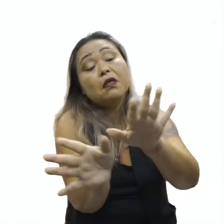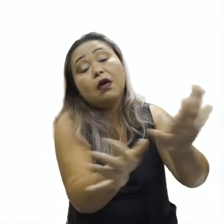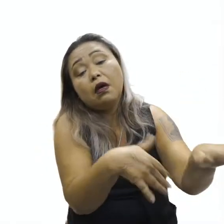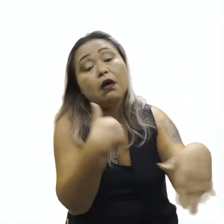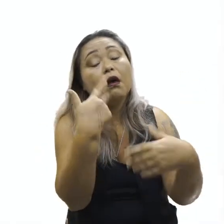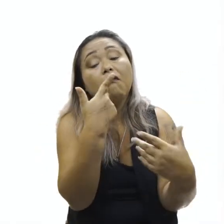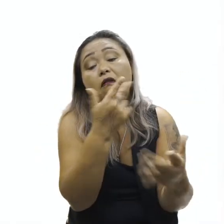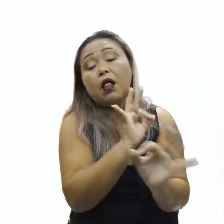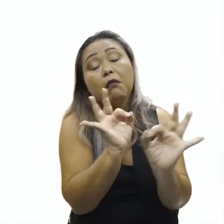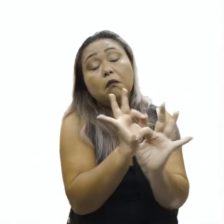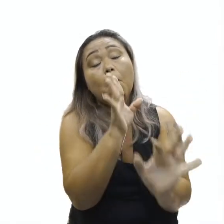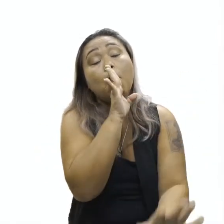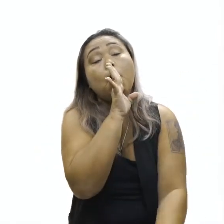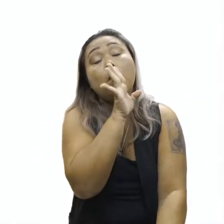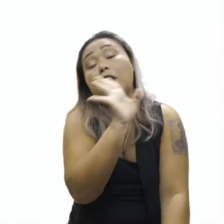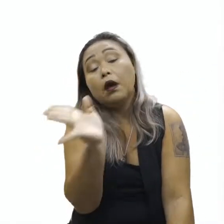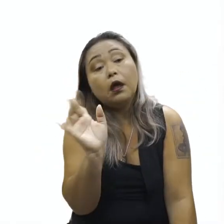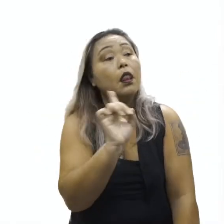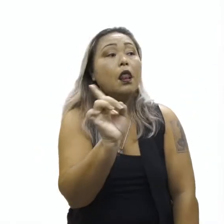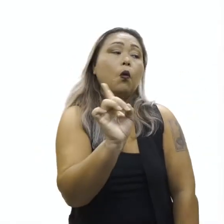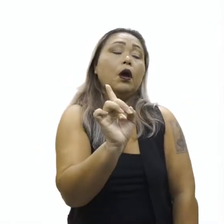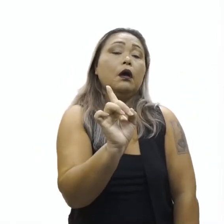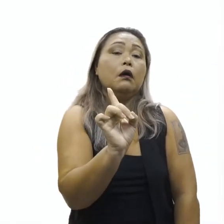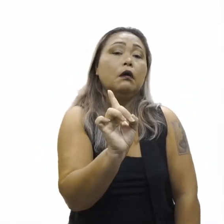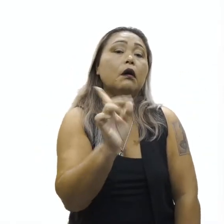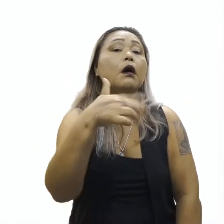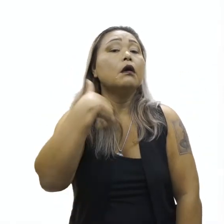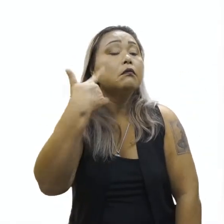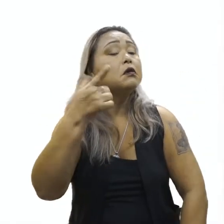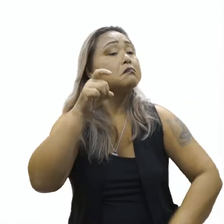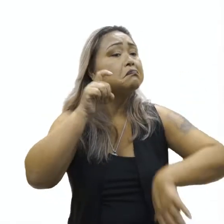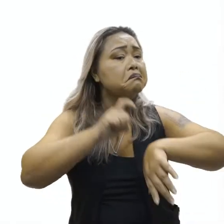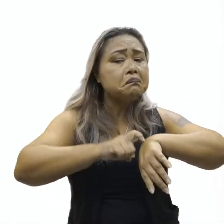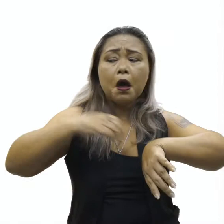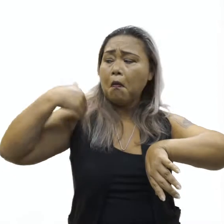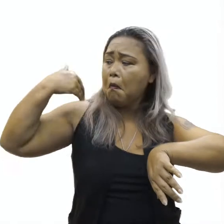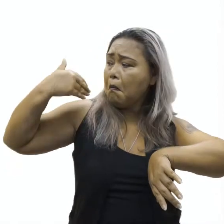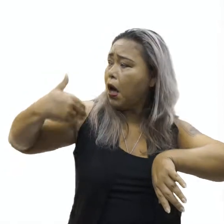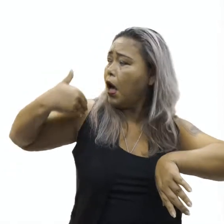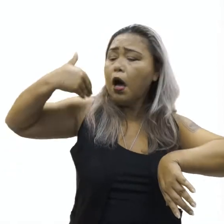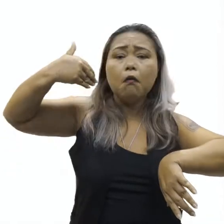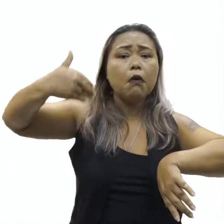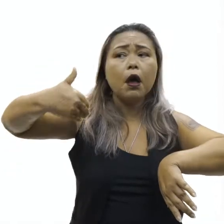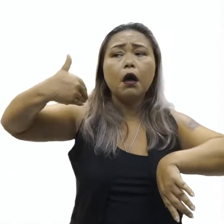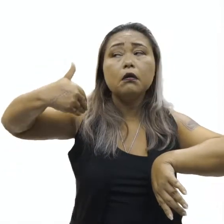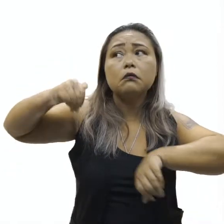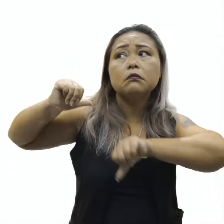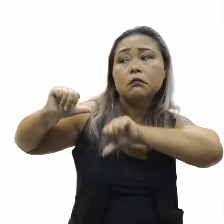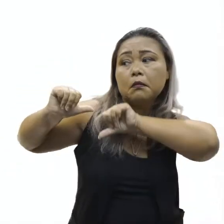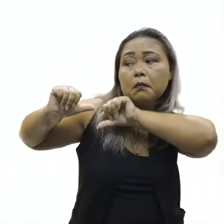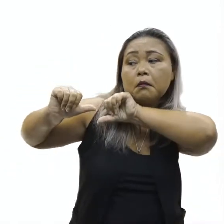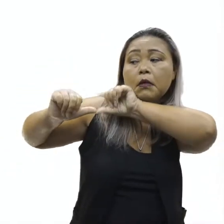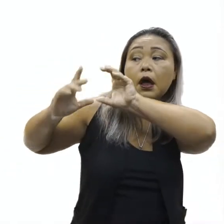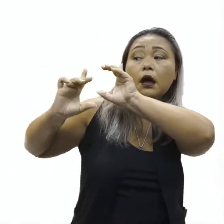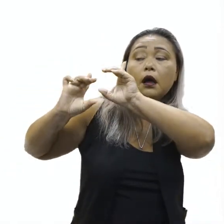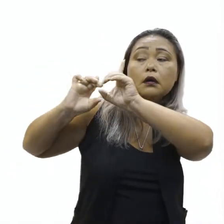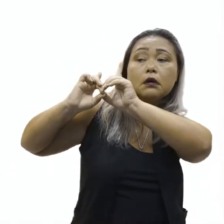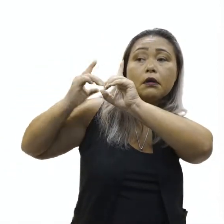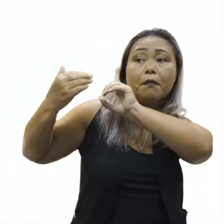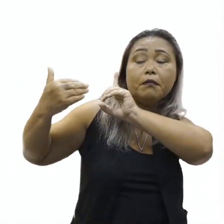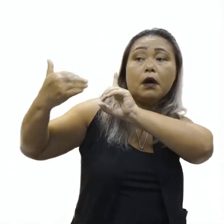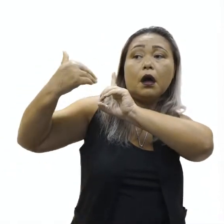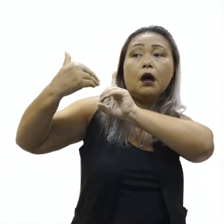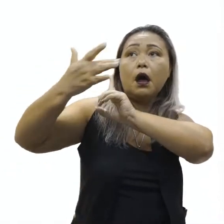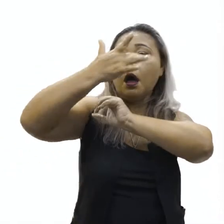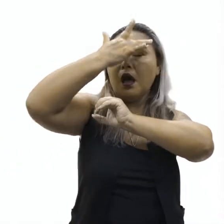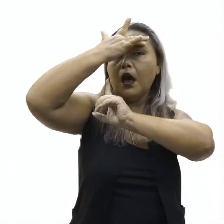mais nisso. Quando não é assim. De tempos em tempos, pessoal, a democracia ela vai sendo atacada. As pessoas